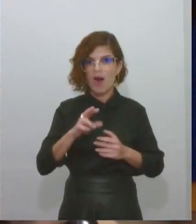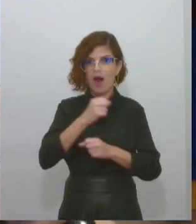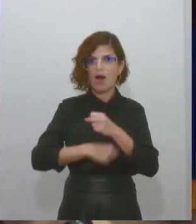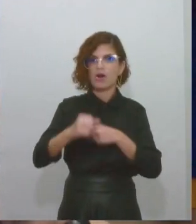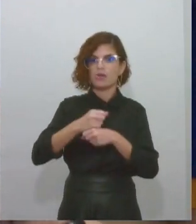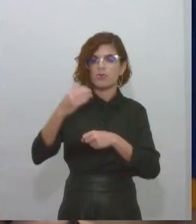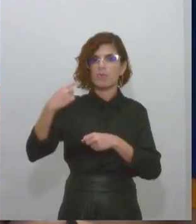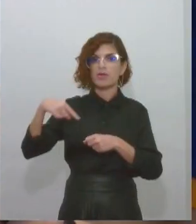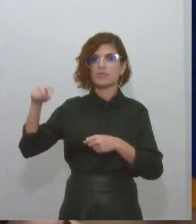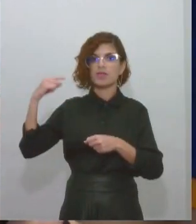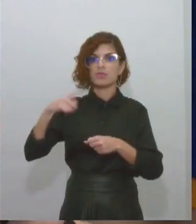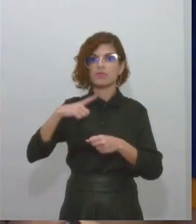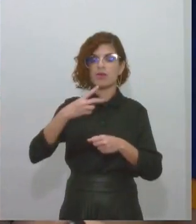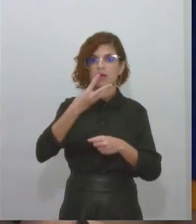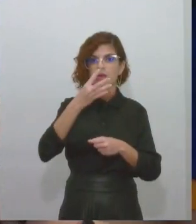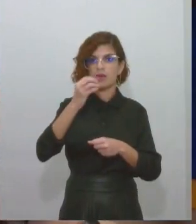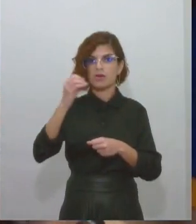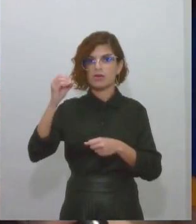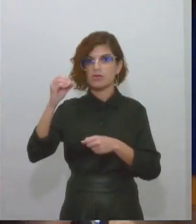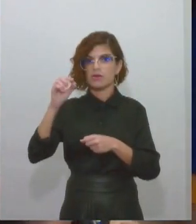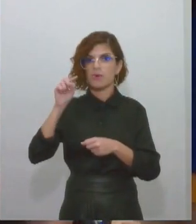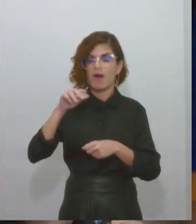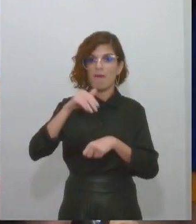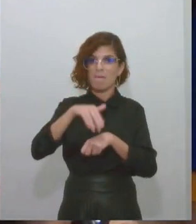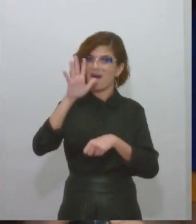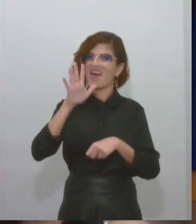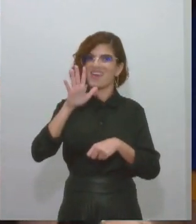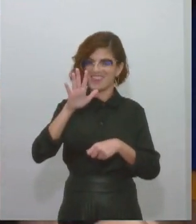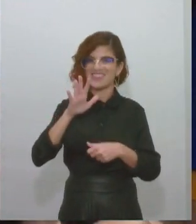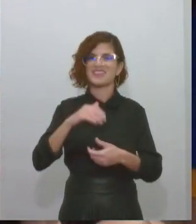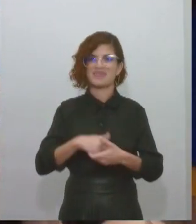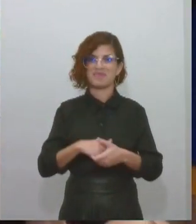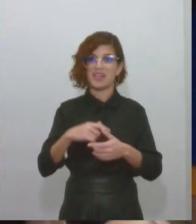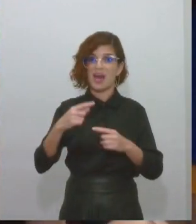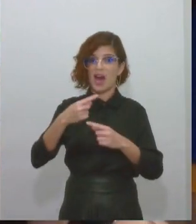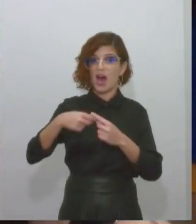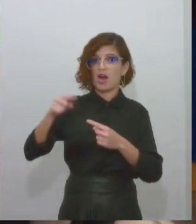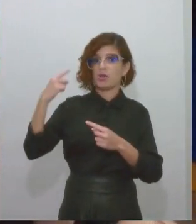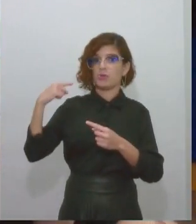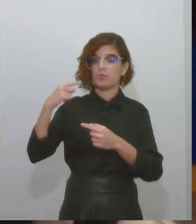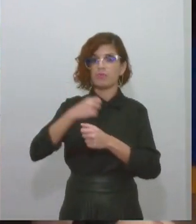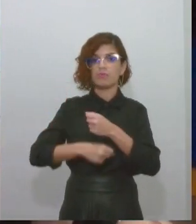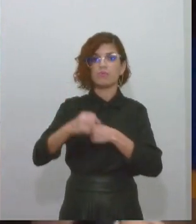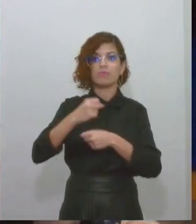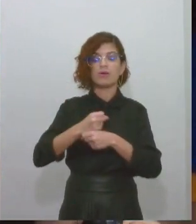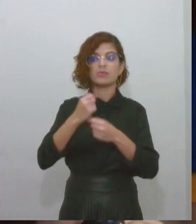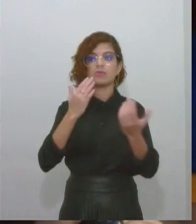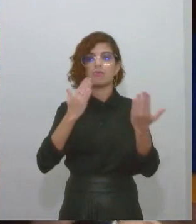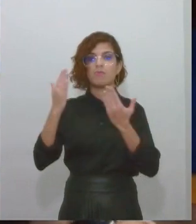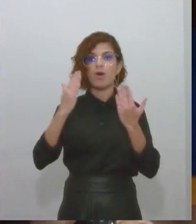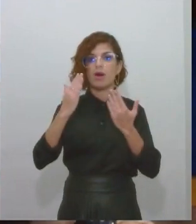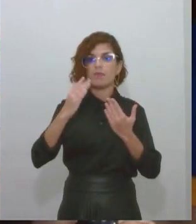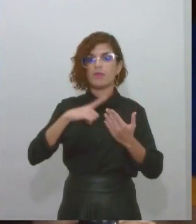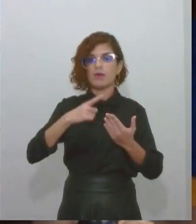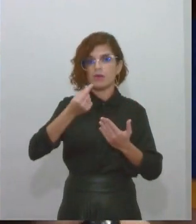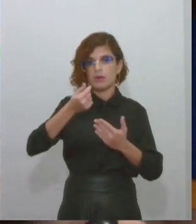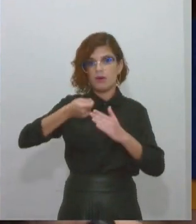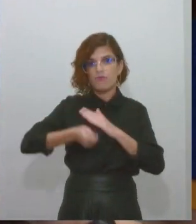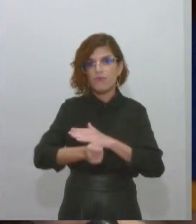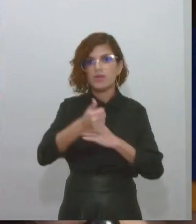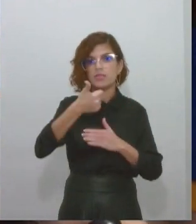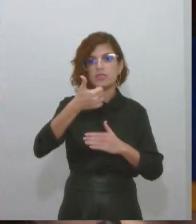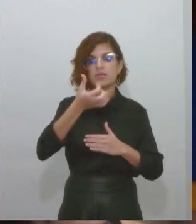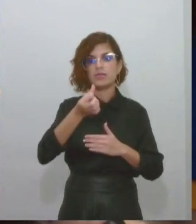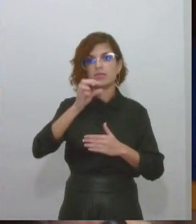para a gente ter um comparativo do sucesso, no ano passado nós investimos R$16 milhões nesse programa e esse ano, pela melhora do desempenho